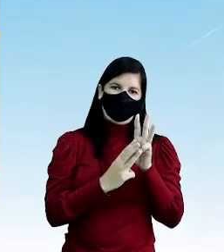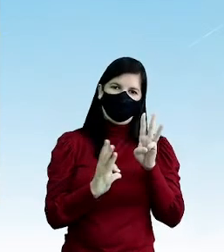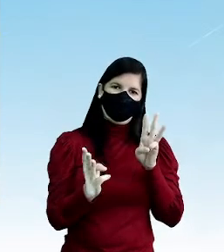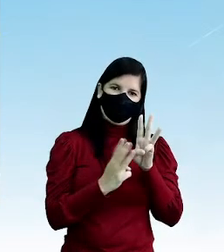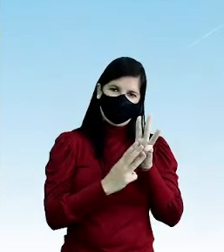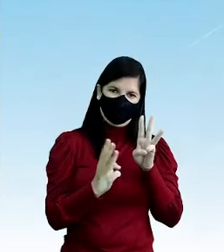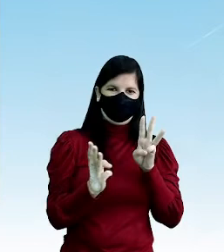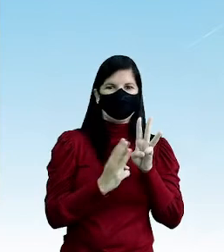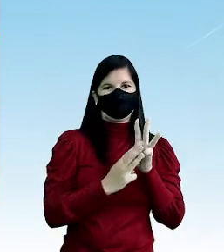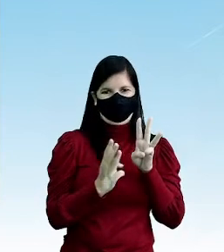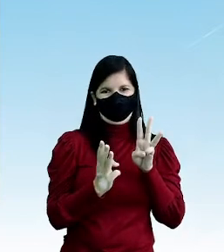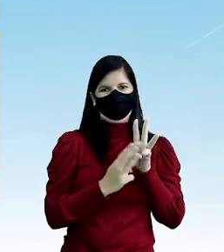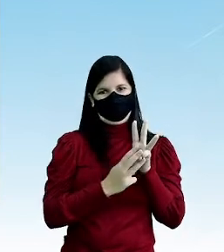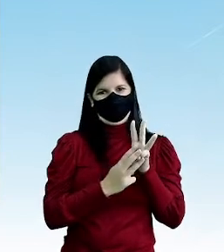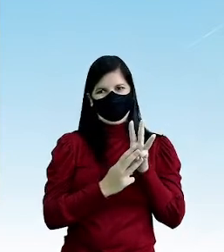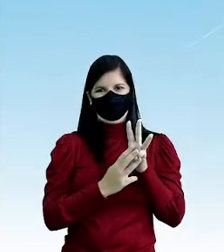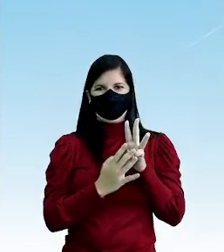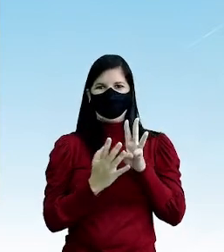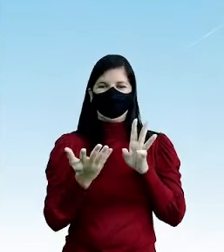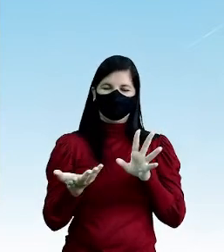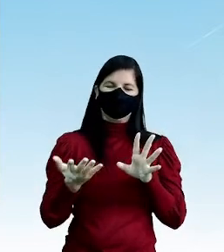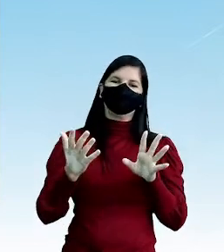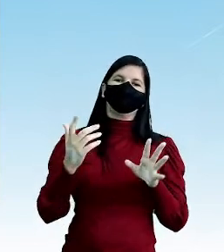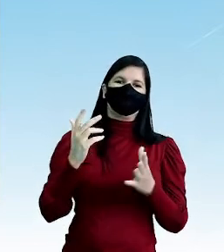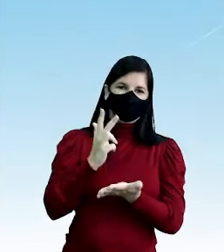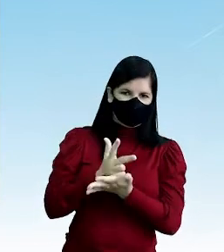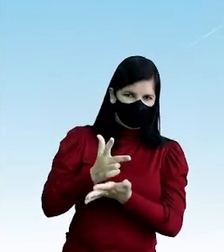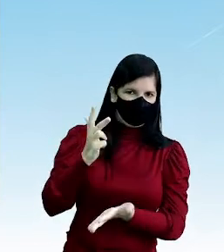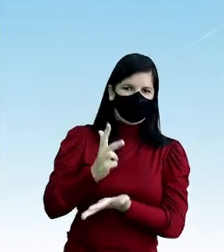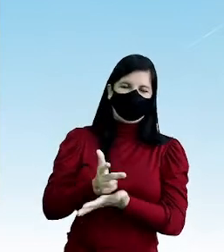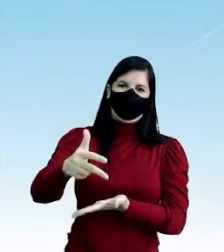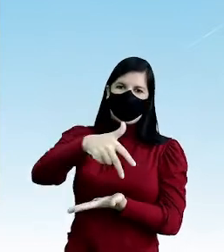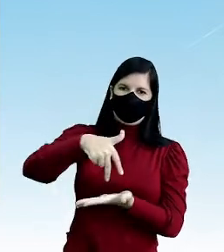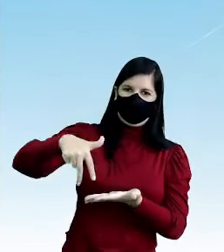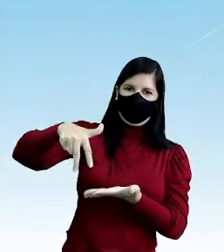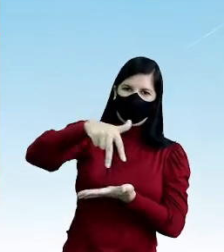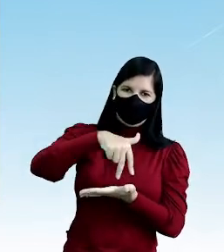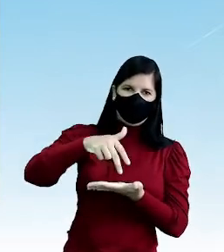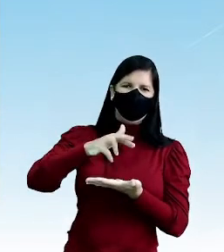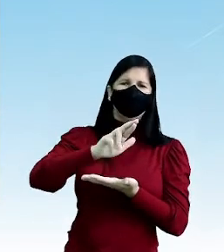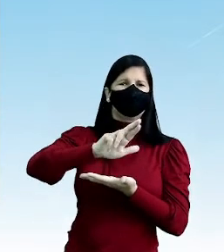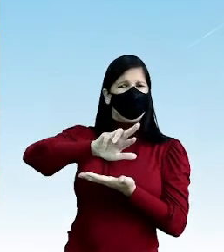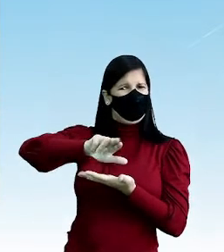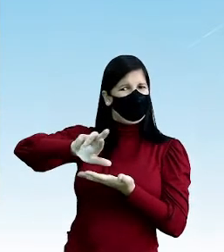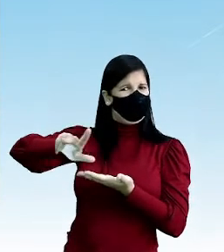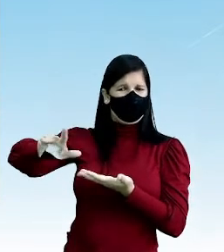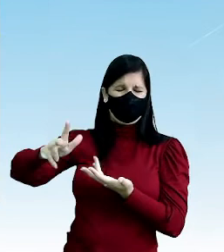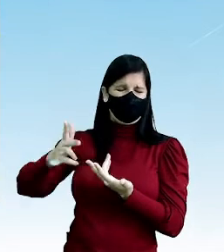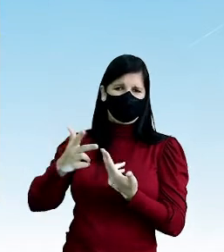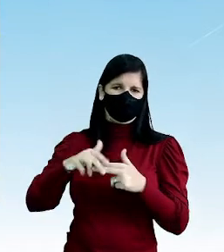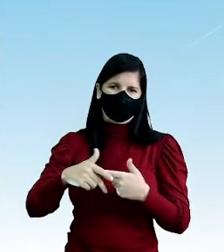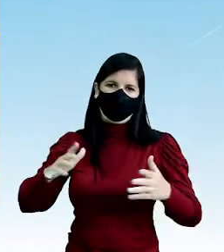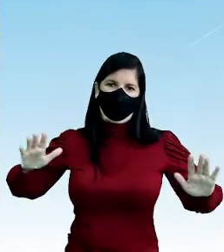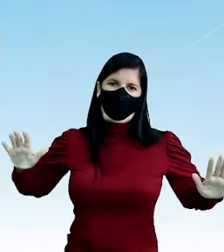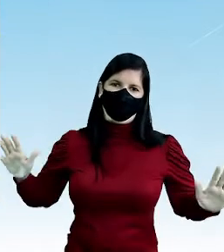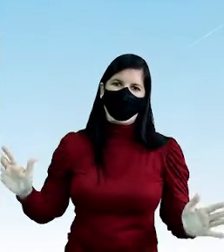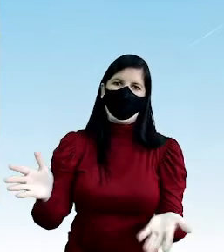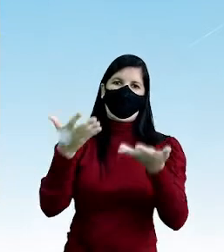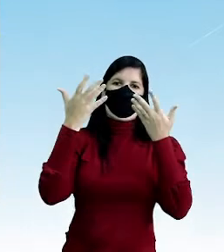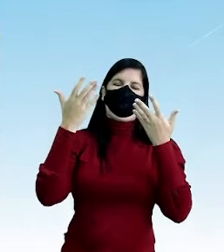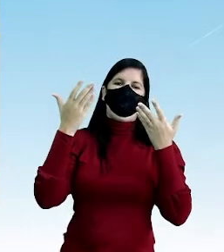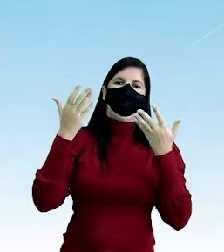também, a dança ritualística. Os índios sempre dançaram e dançam por diversos motivos. Para festejar uma